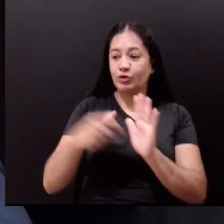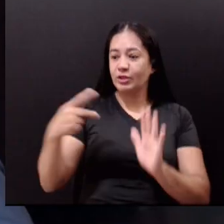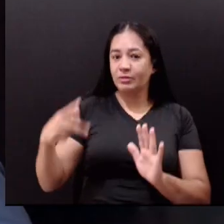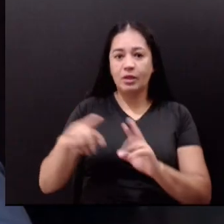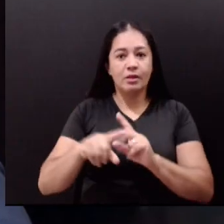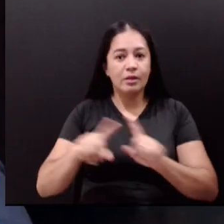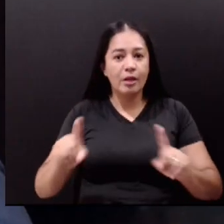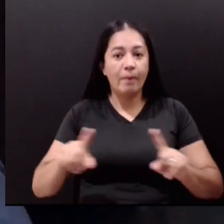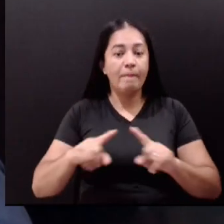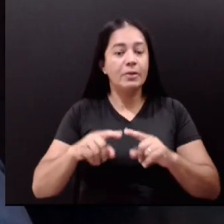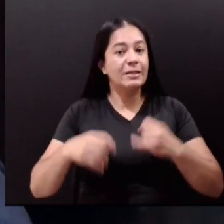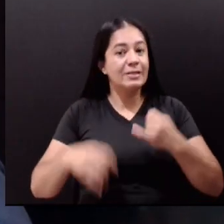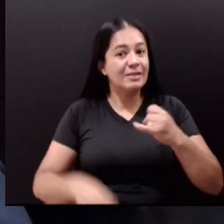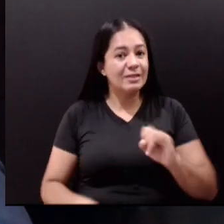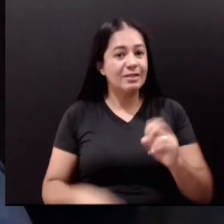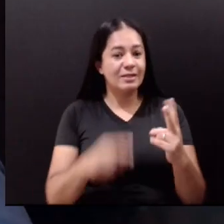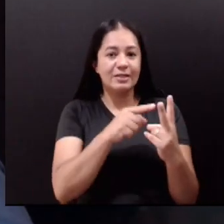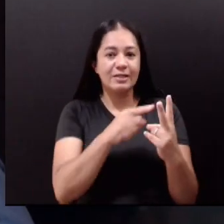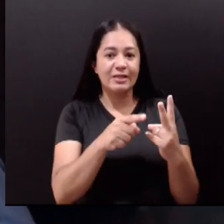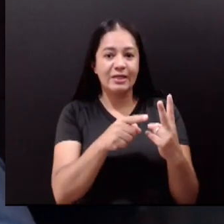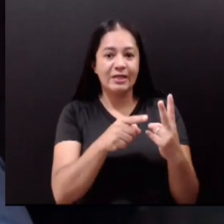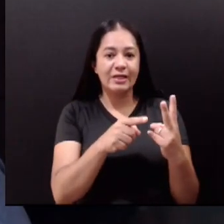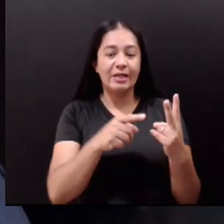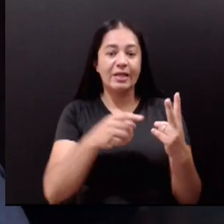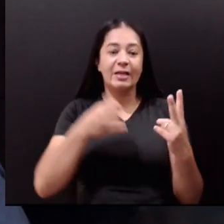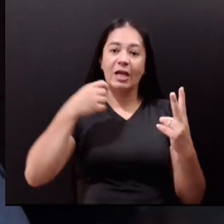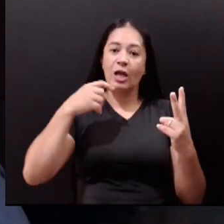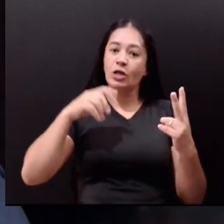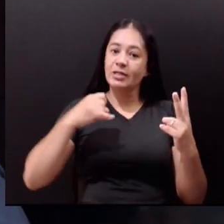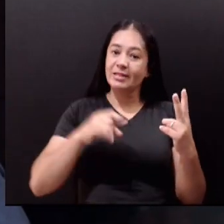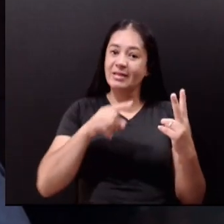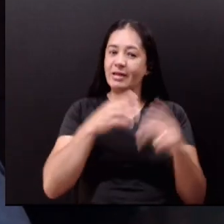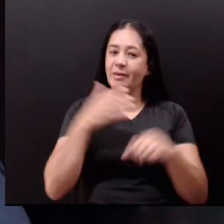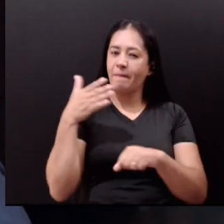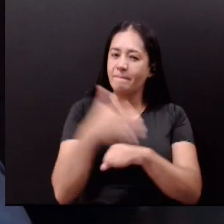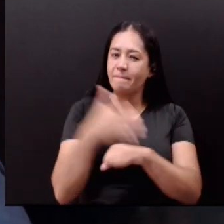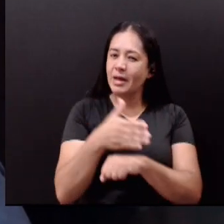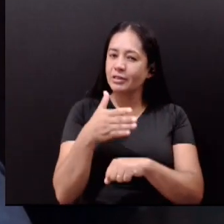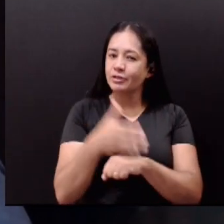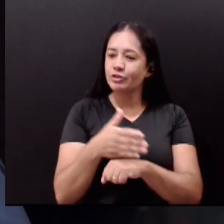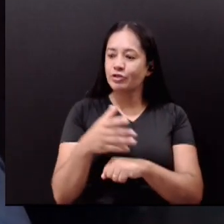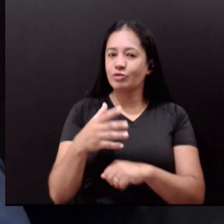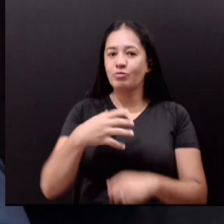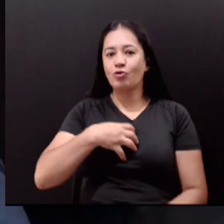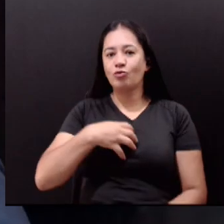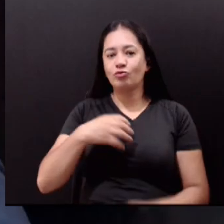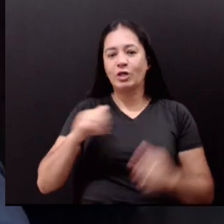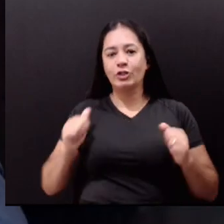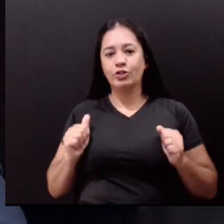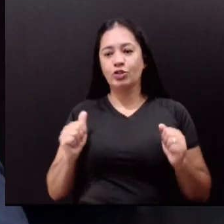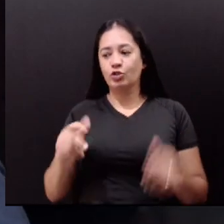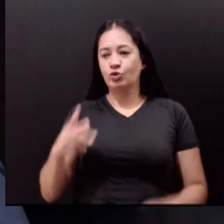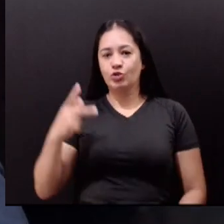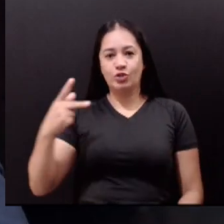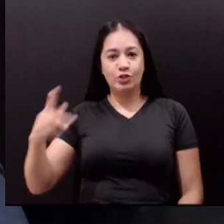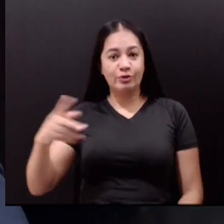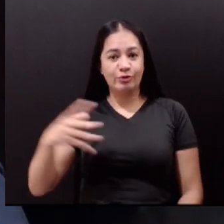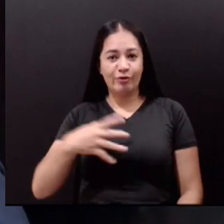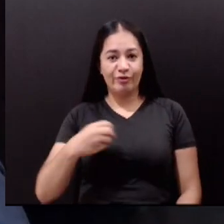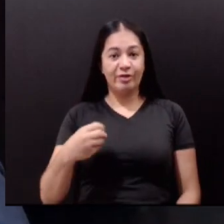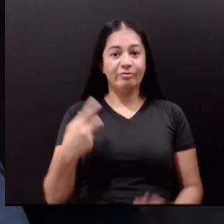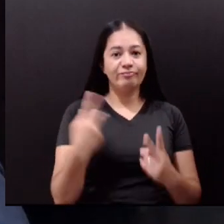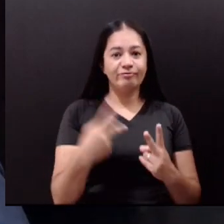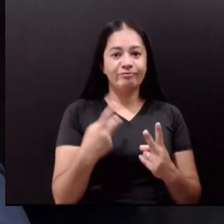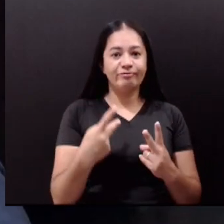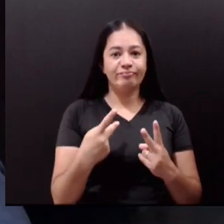esses pais tenham alguma participação muito ativa nessa conduta. Infelizmente, né,